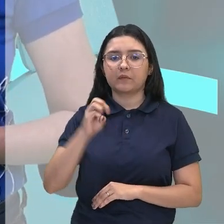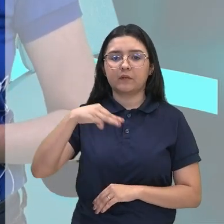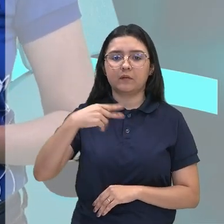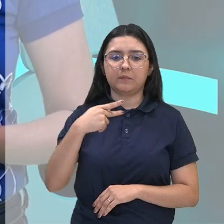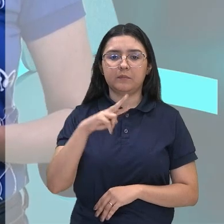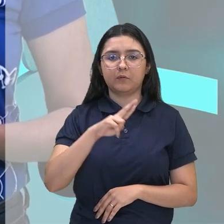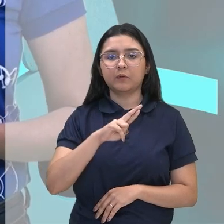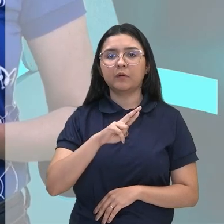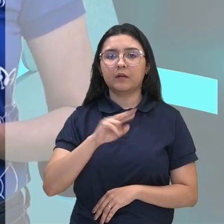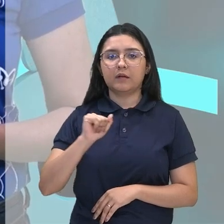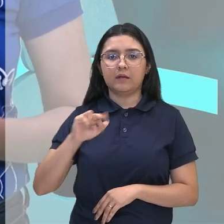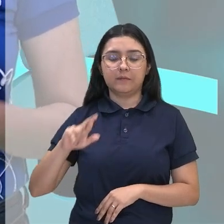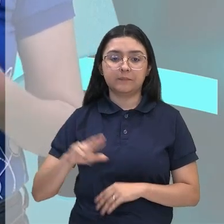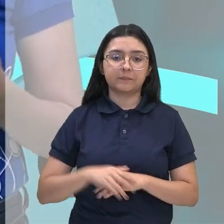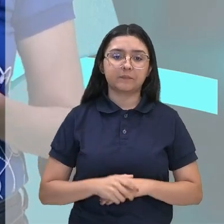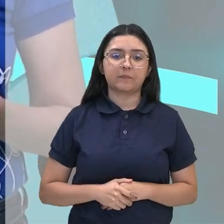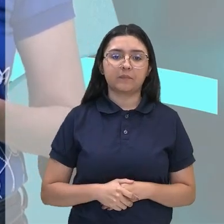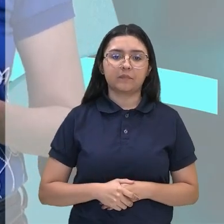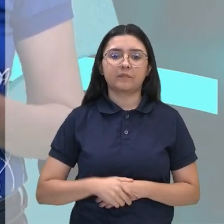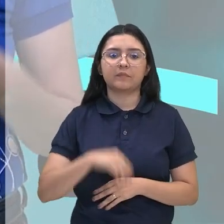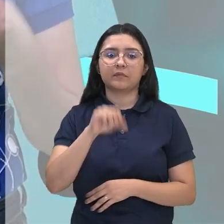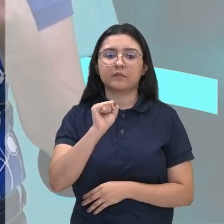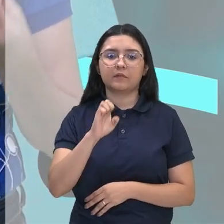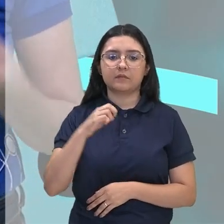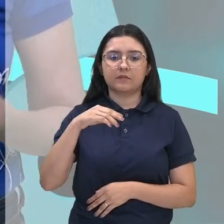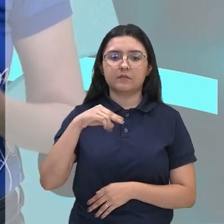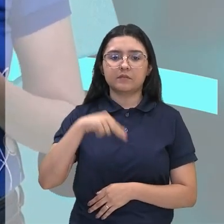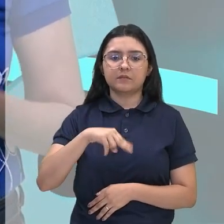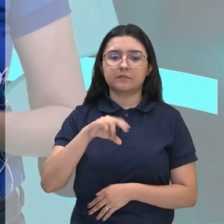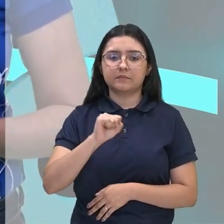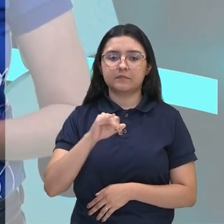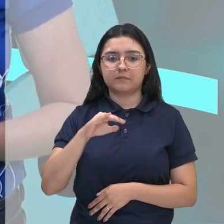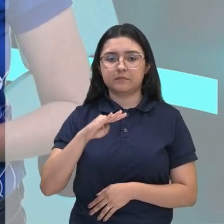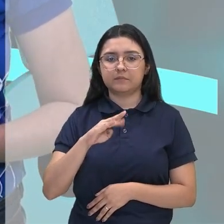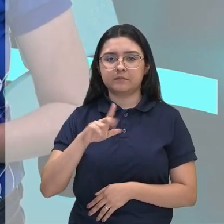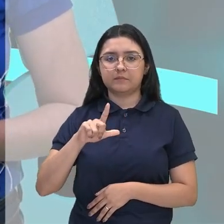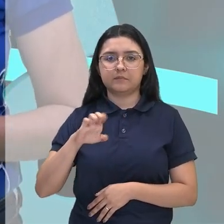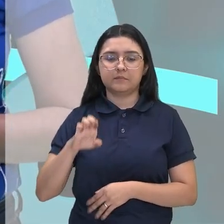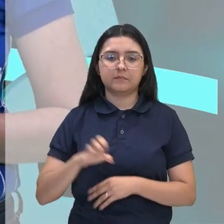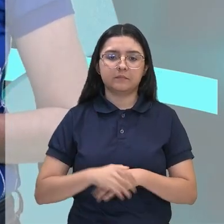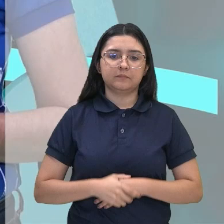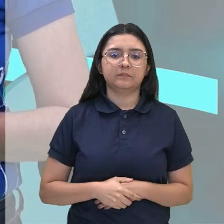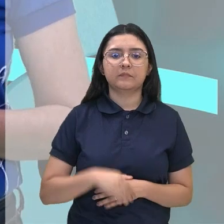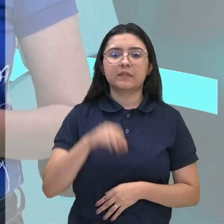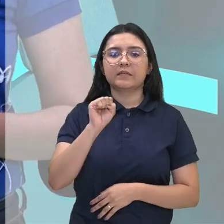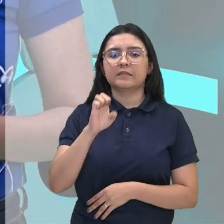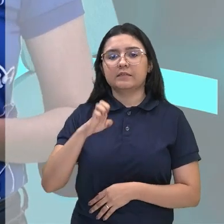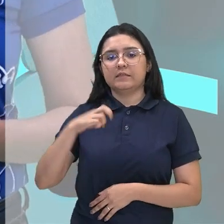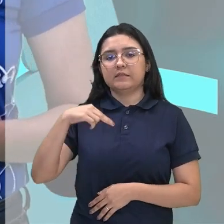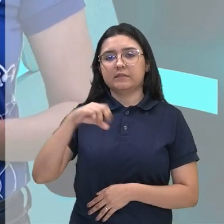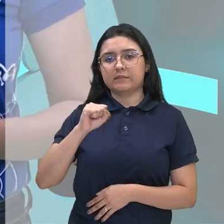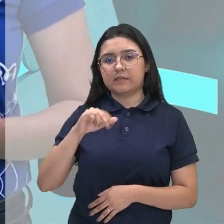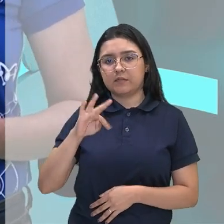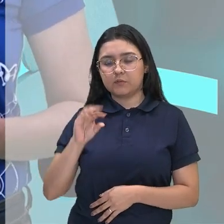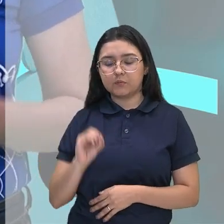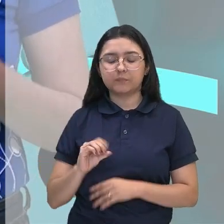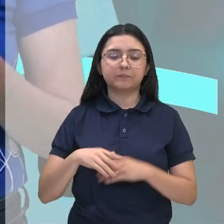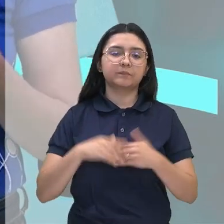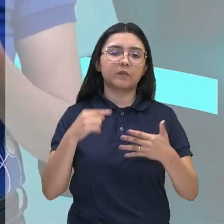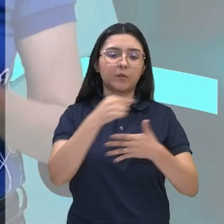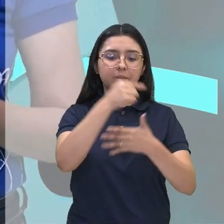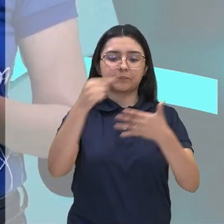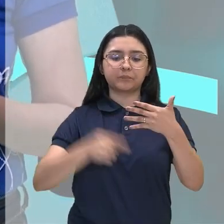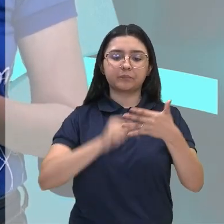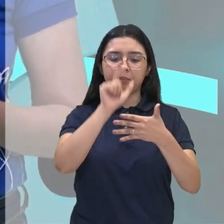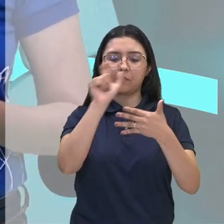False friend. Sensible. O que é sensible? Sensato, ok? Então, essa foi uma pequena lista para